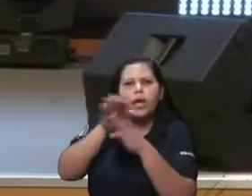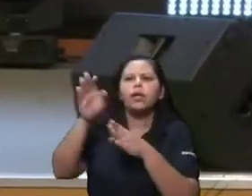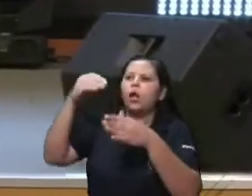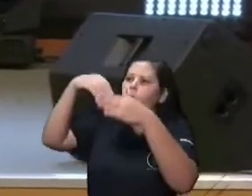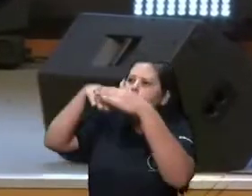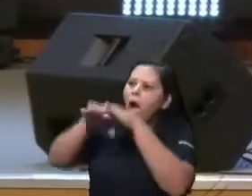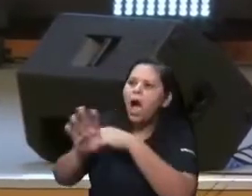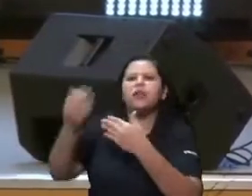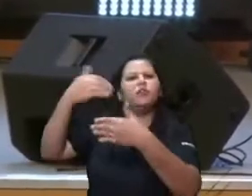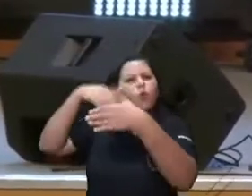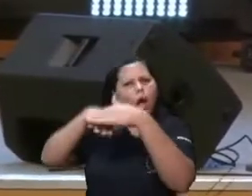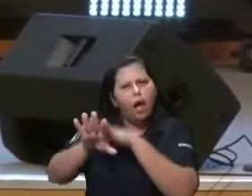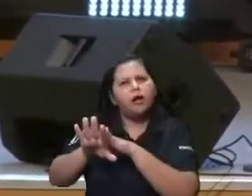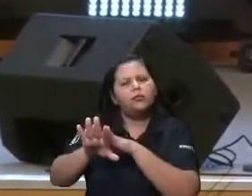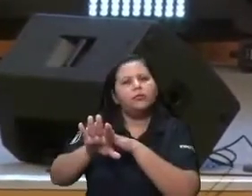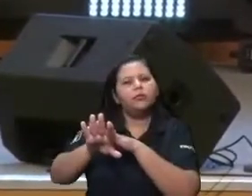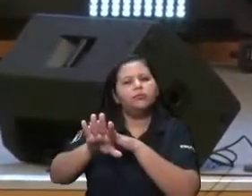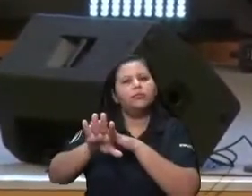guarde.